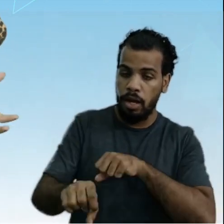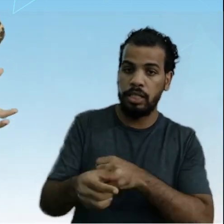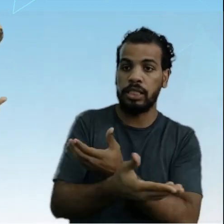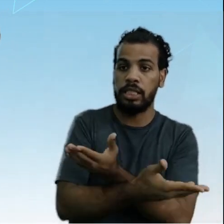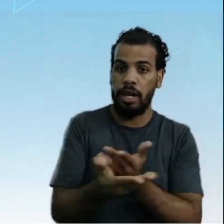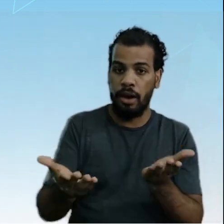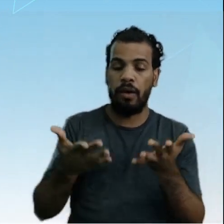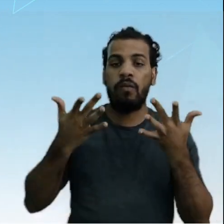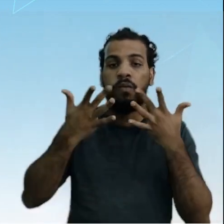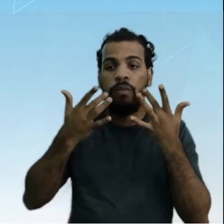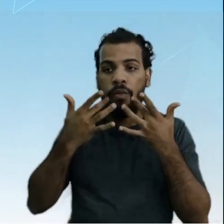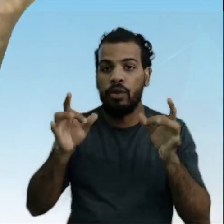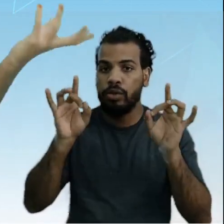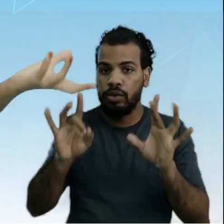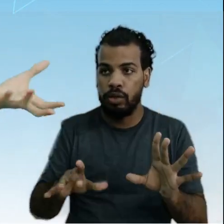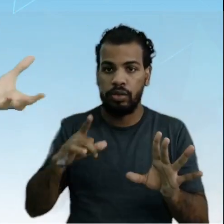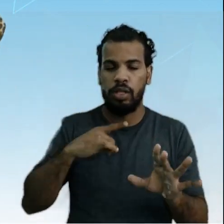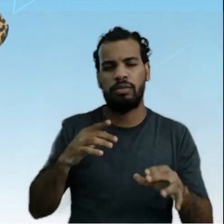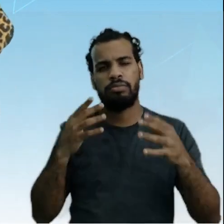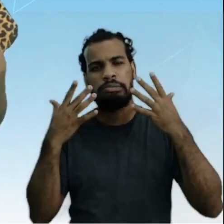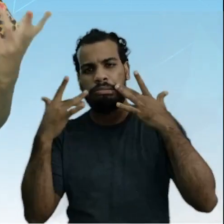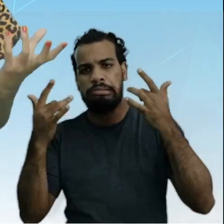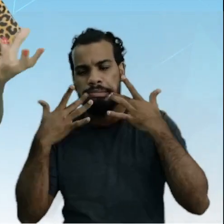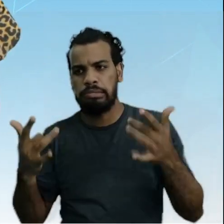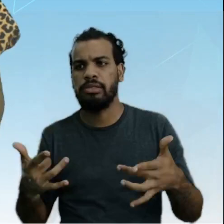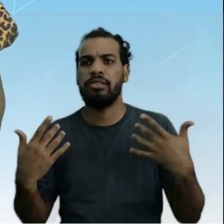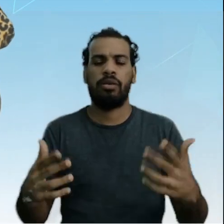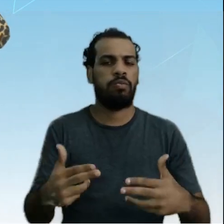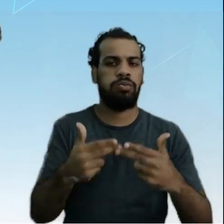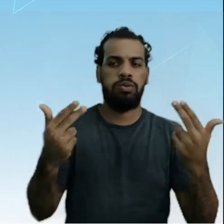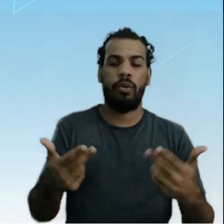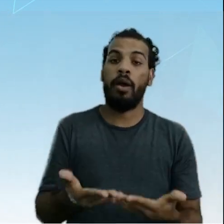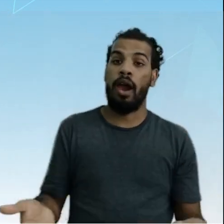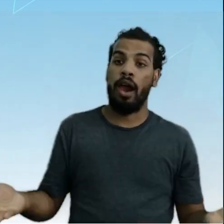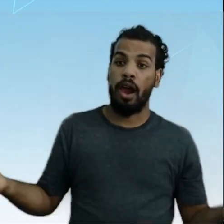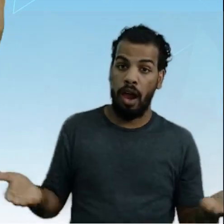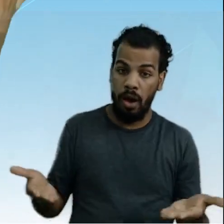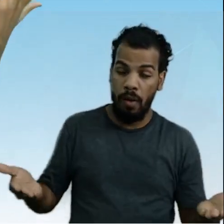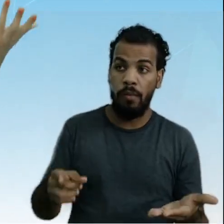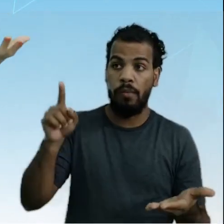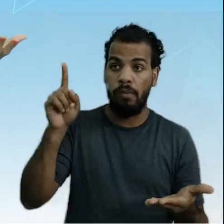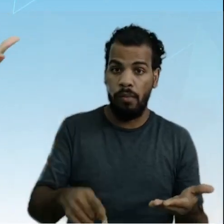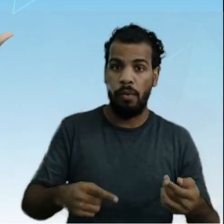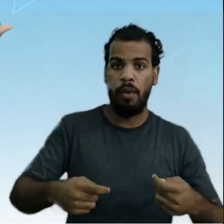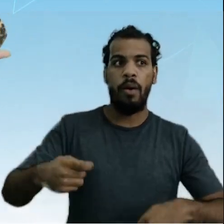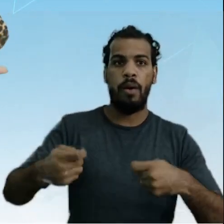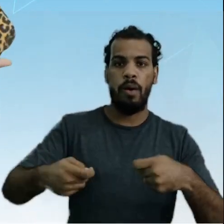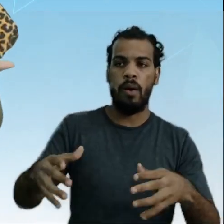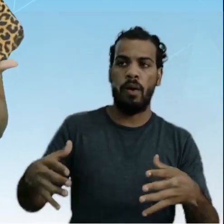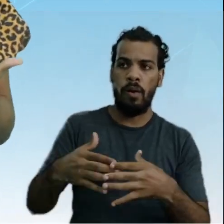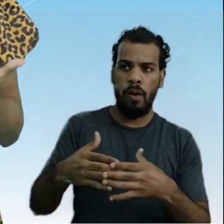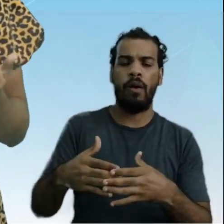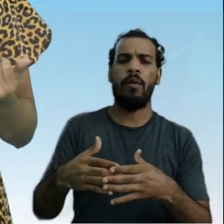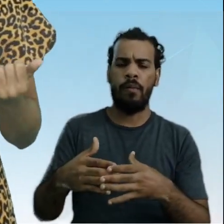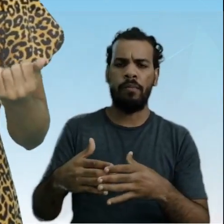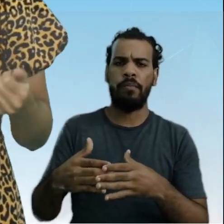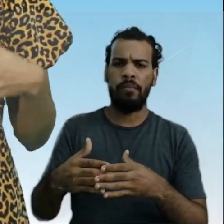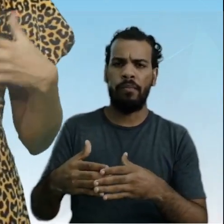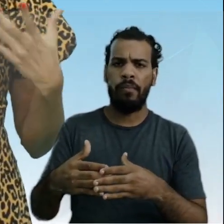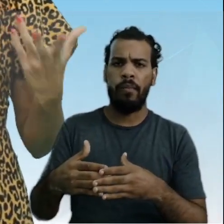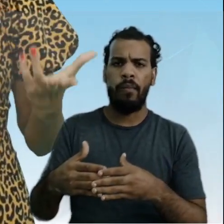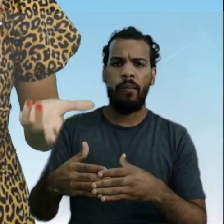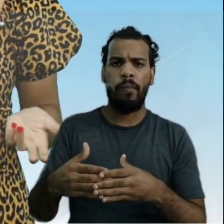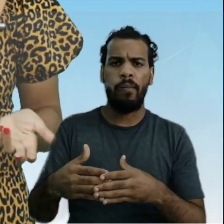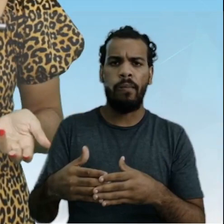somente teatral, era algo dramático, enfim, e agora se tornou uma banda, nesse período do tempo que a gente acabou de ler,